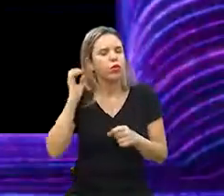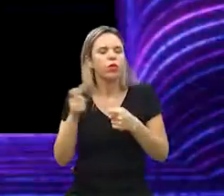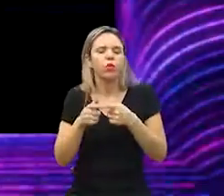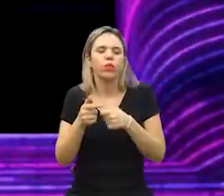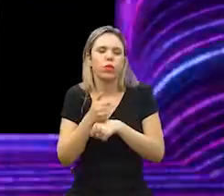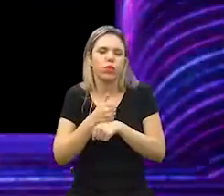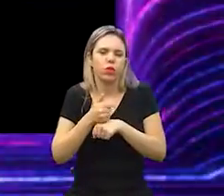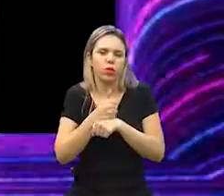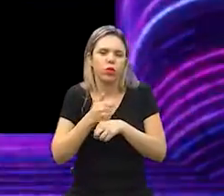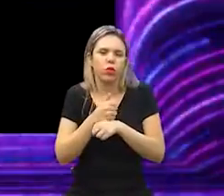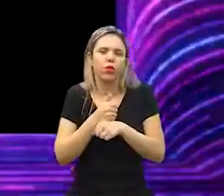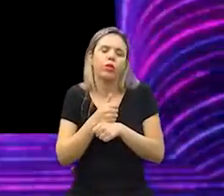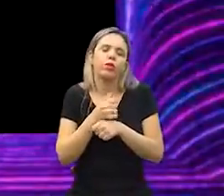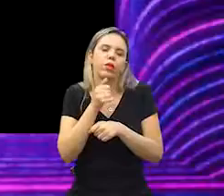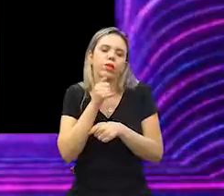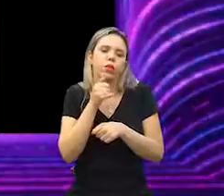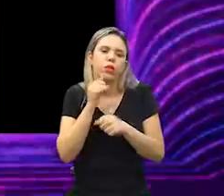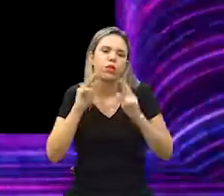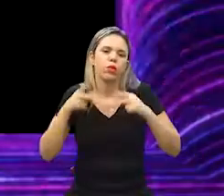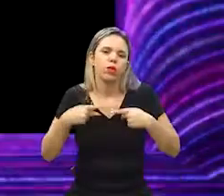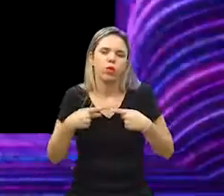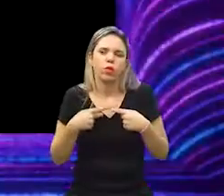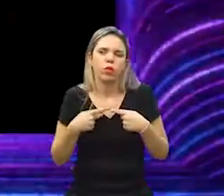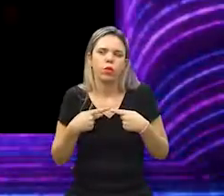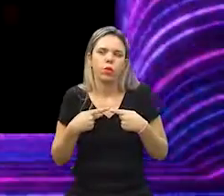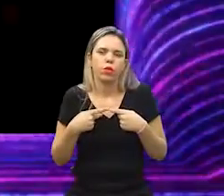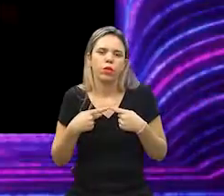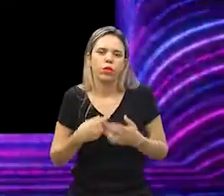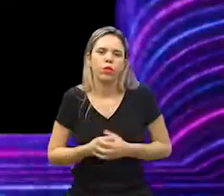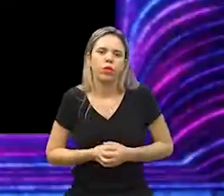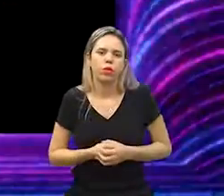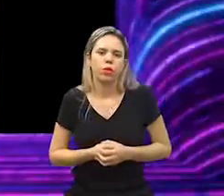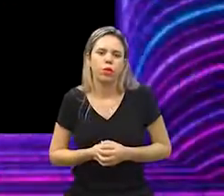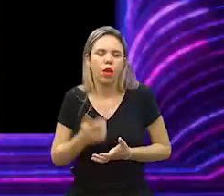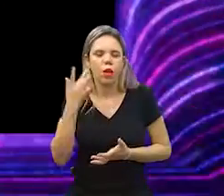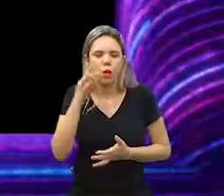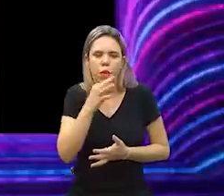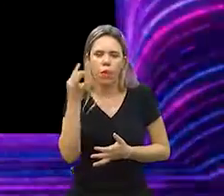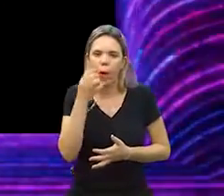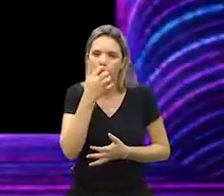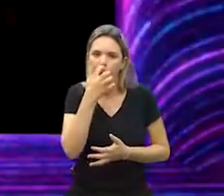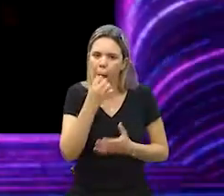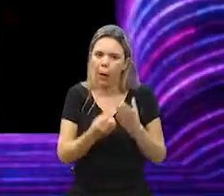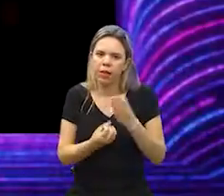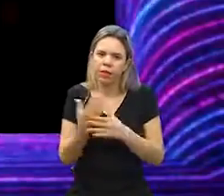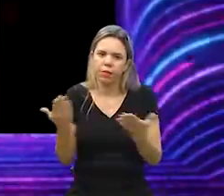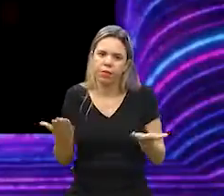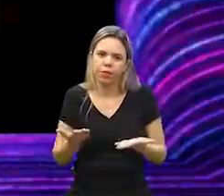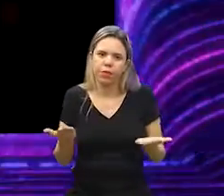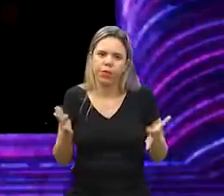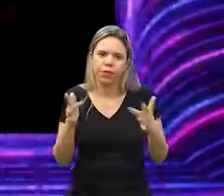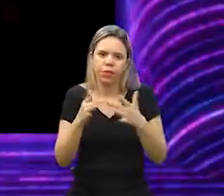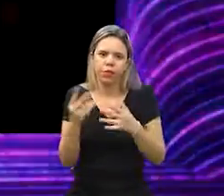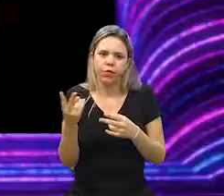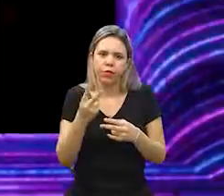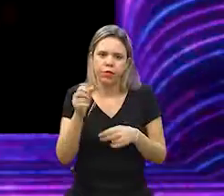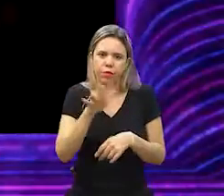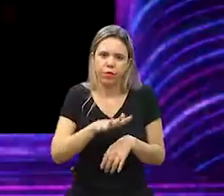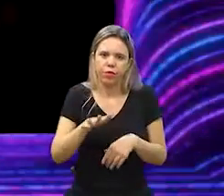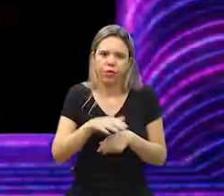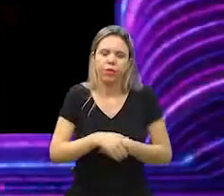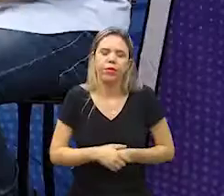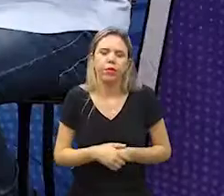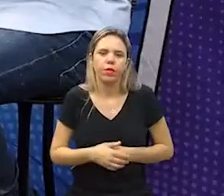Não só com exames e máquinas, você está lidando com o humano, né? Saber lidar com o humano. Então, eu acho isso fantástico, isso que está acontecendo agora, ligando essas duas